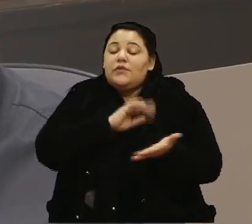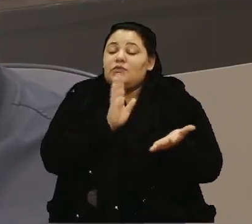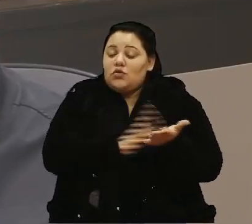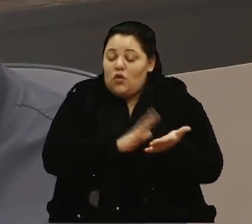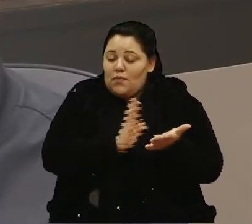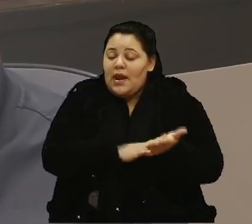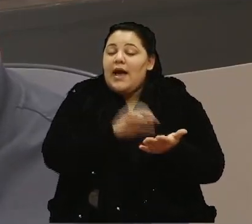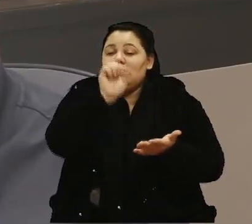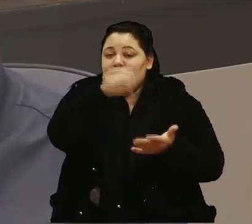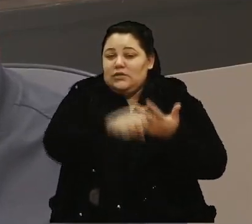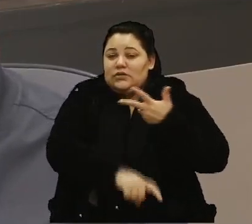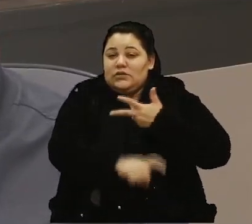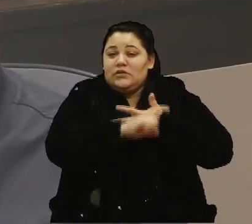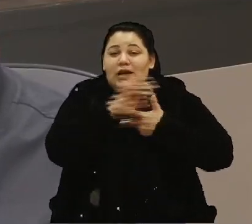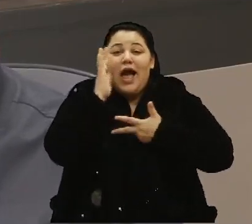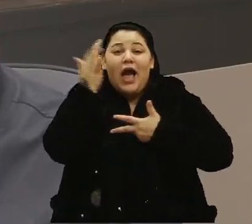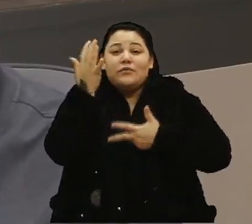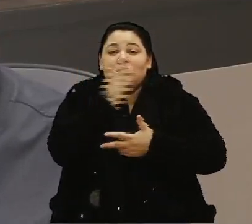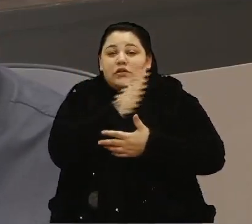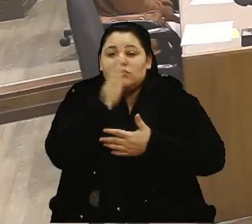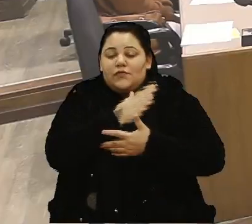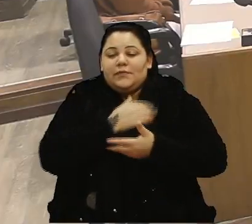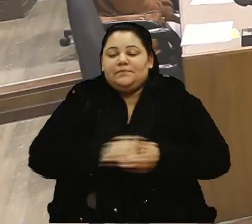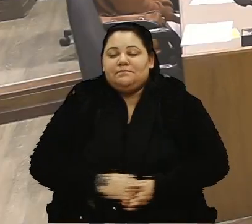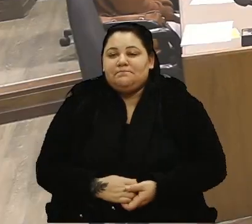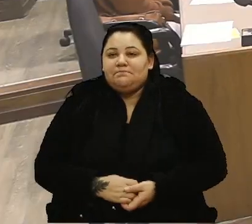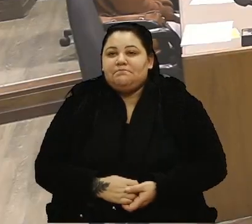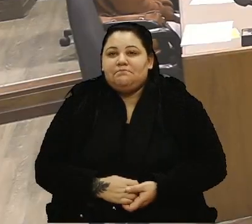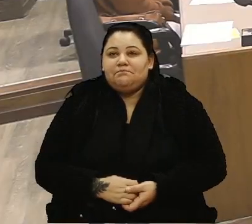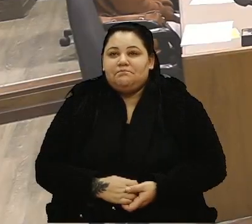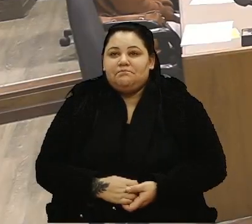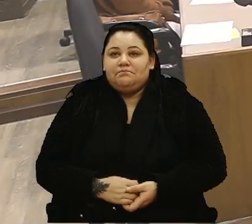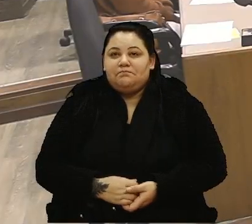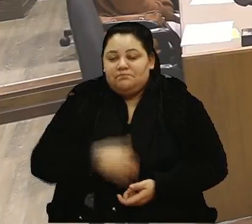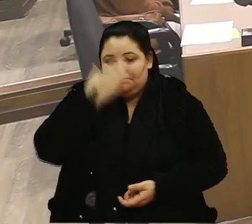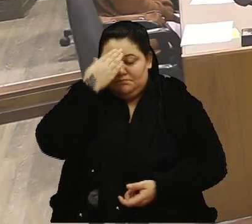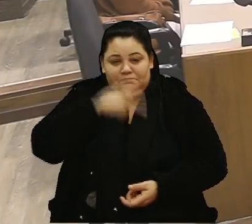executivo para o quanto antes resolver essa questão. Muito obrigado. Obrigado, vereador Iago. Com a palavra, a vereadora